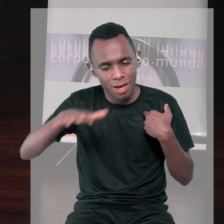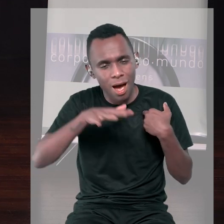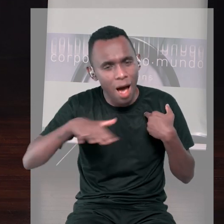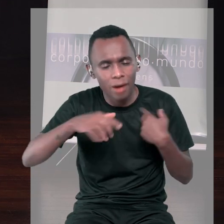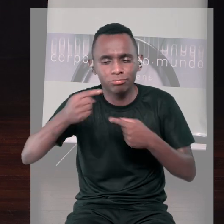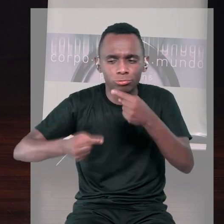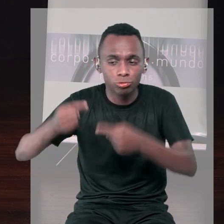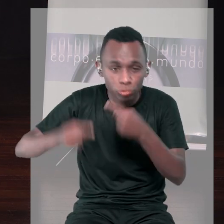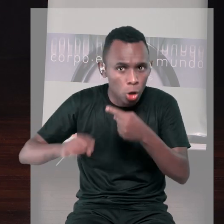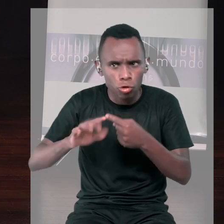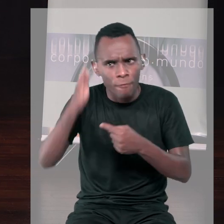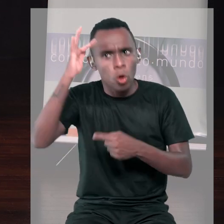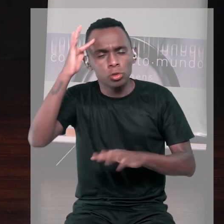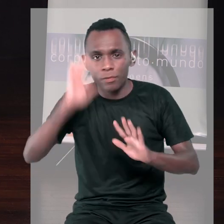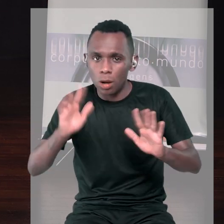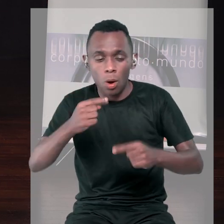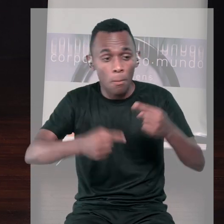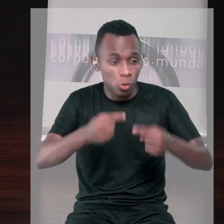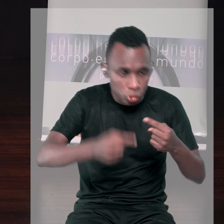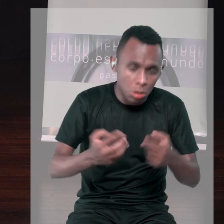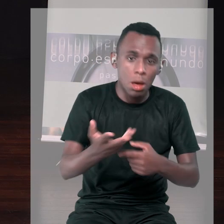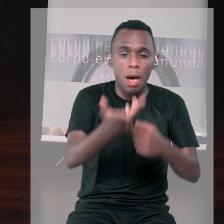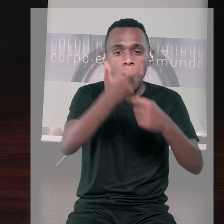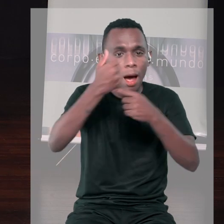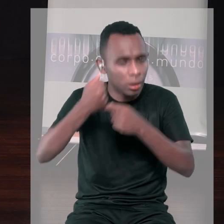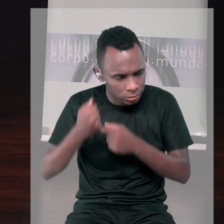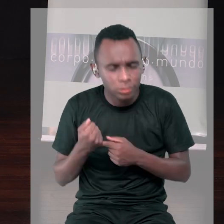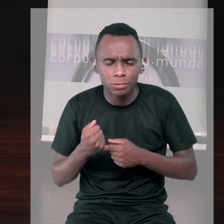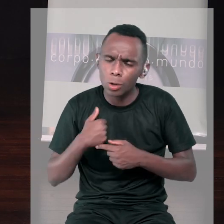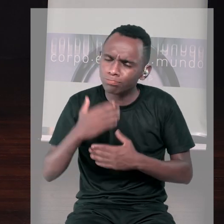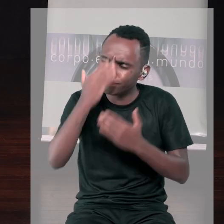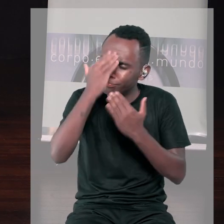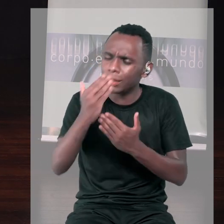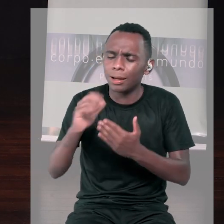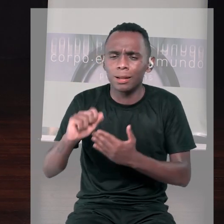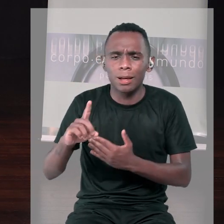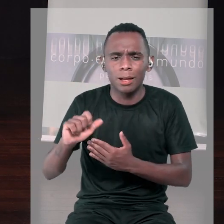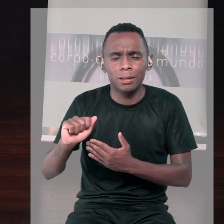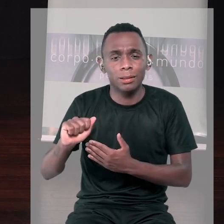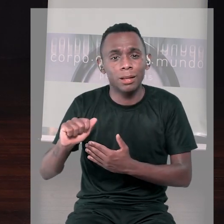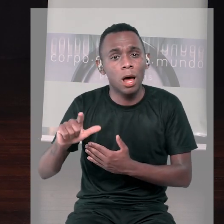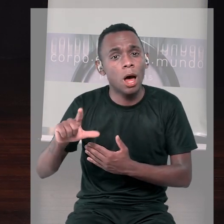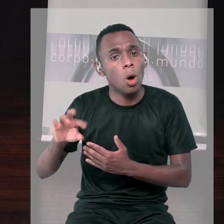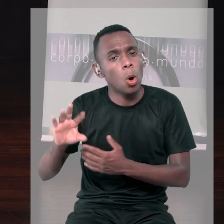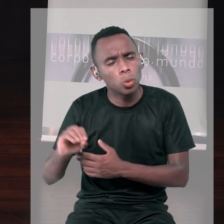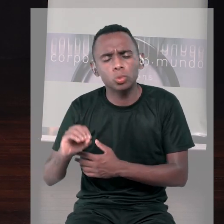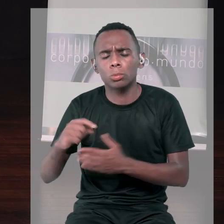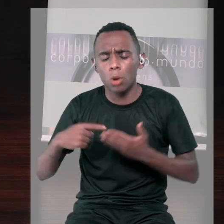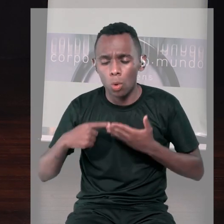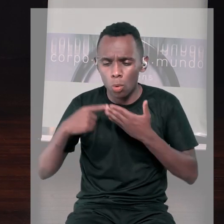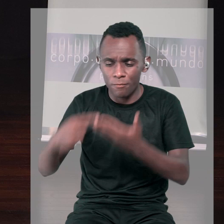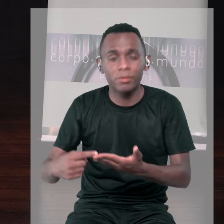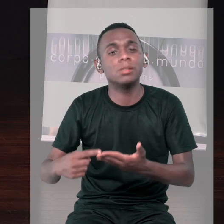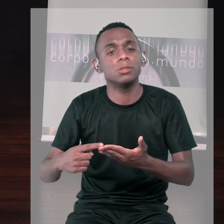discussões, não só da filosofia, da política, das artes. Então, sou muito grato a ele pelo convite que ele tem